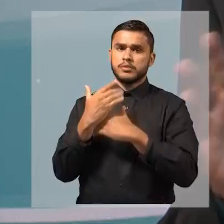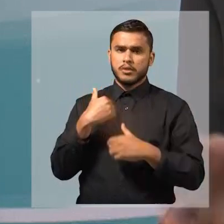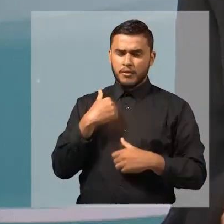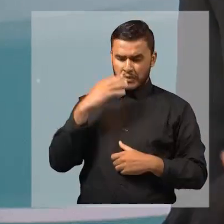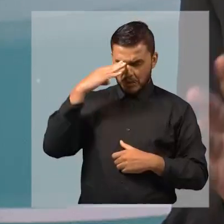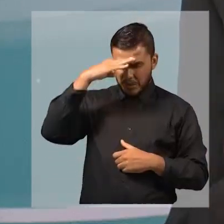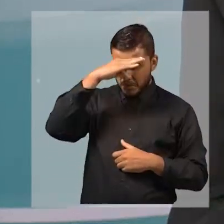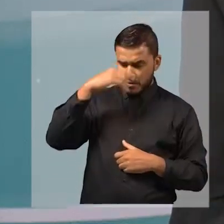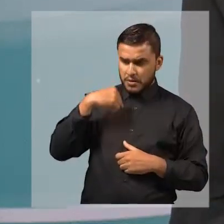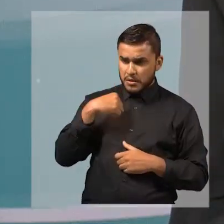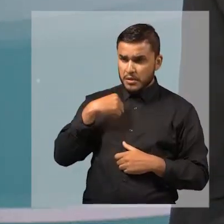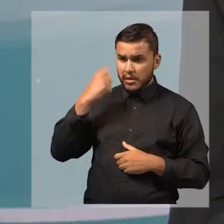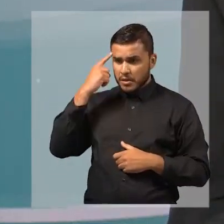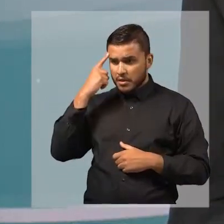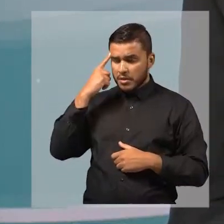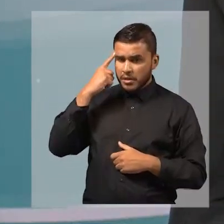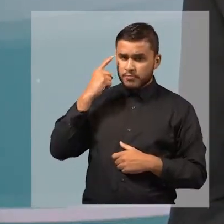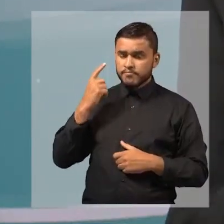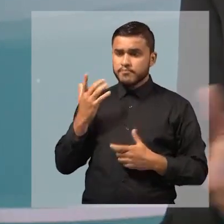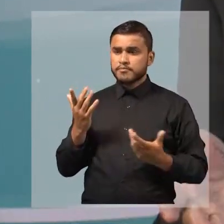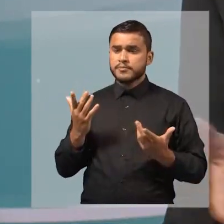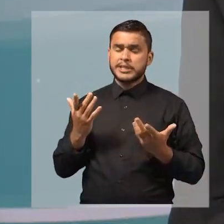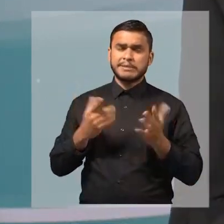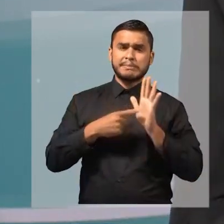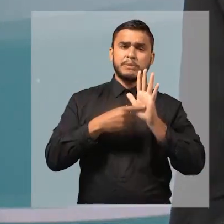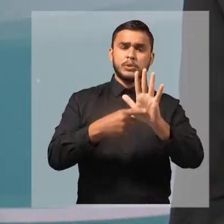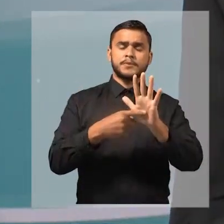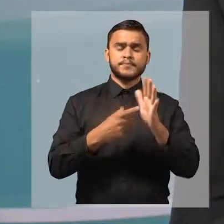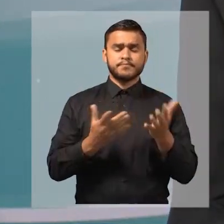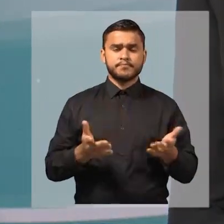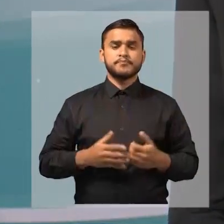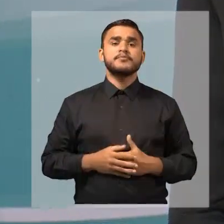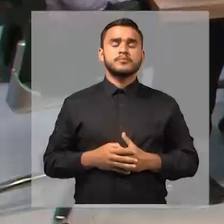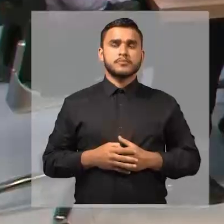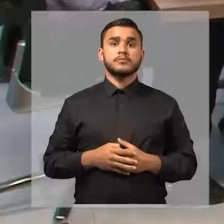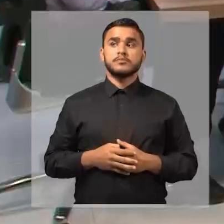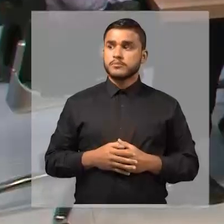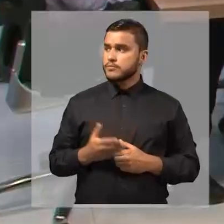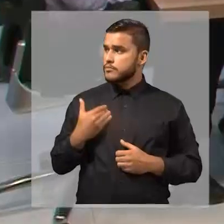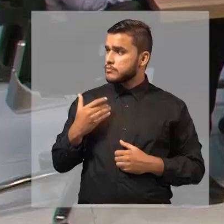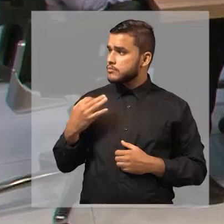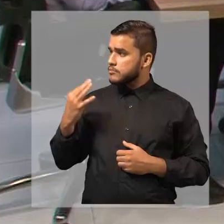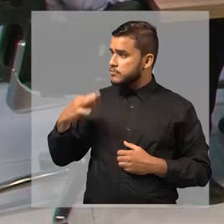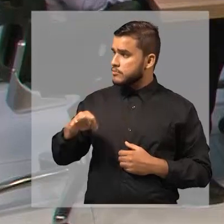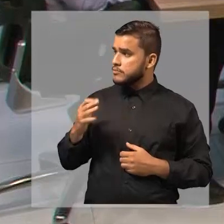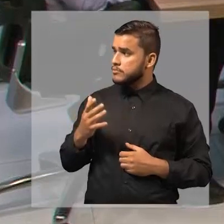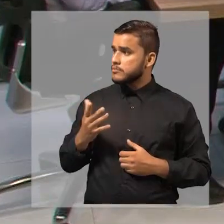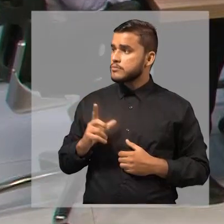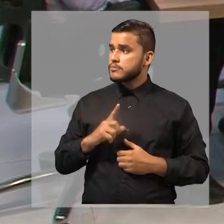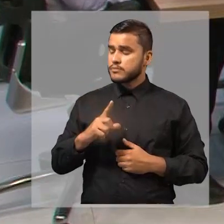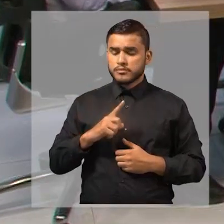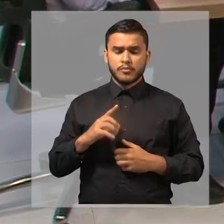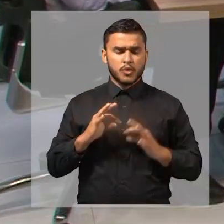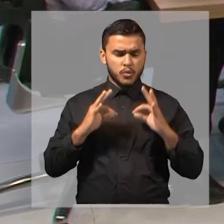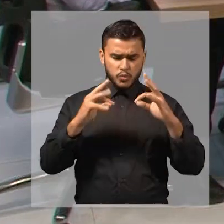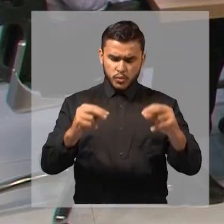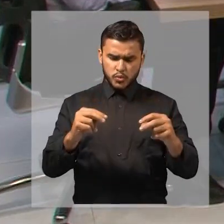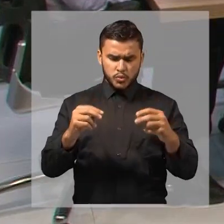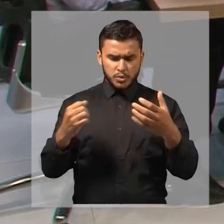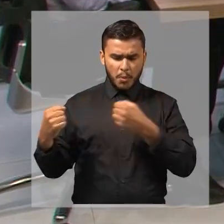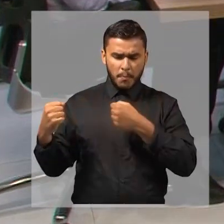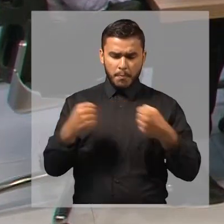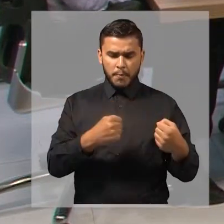ele também deu ideia que isso ia acontecer. Mas isso não existe em todo o poder? Né,